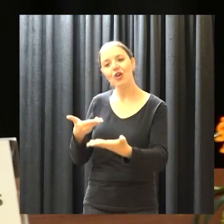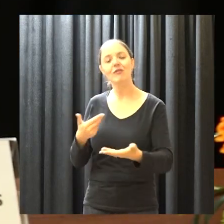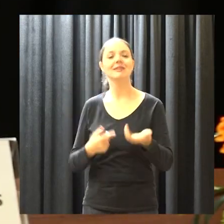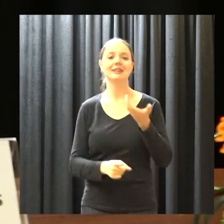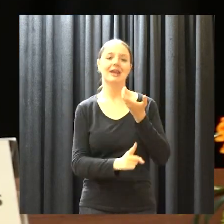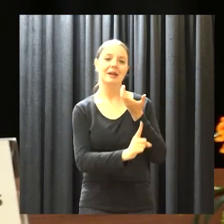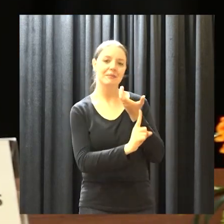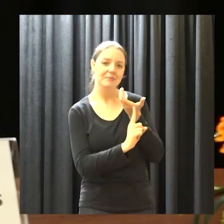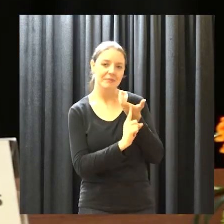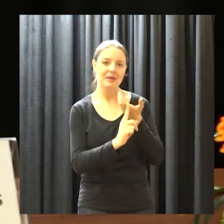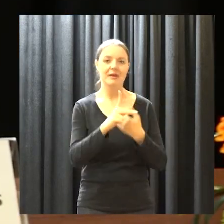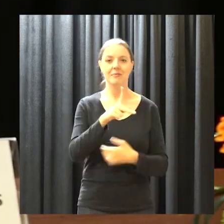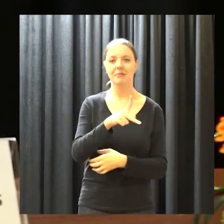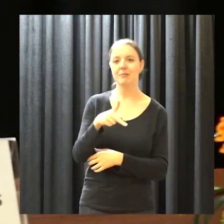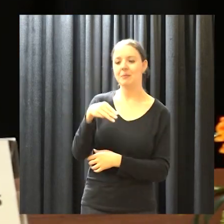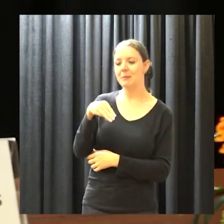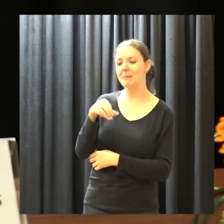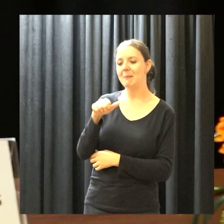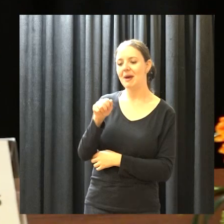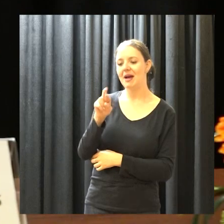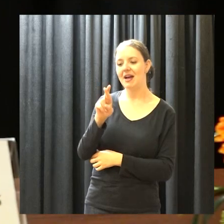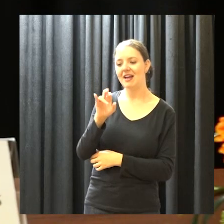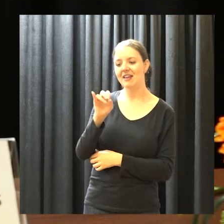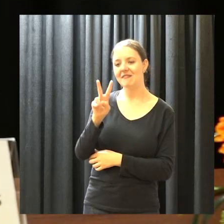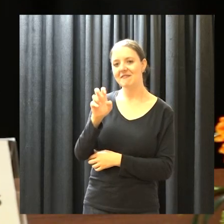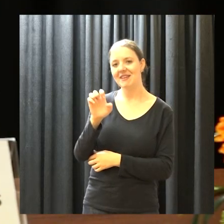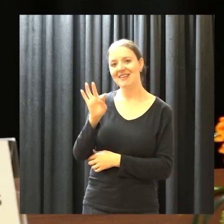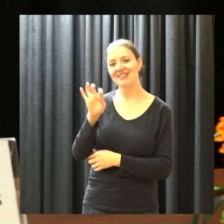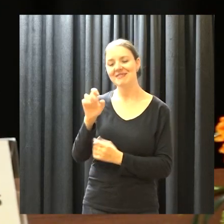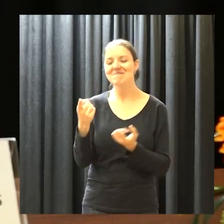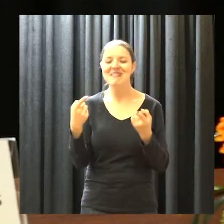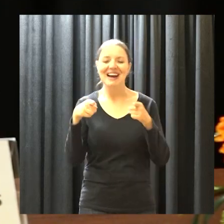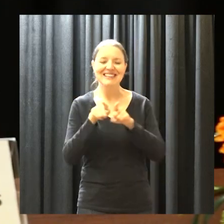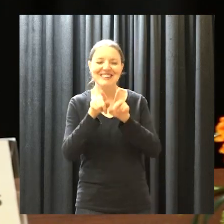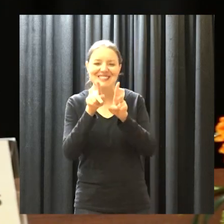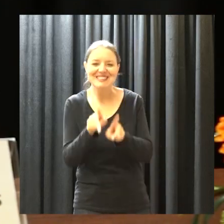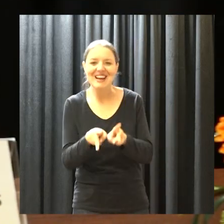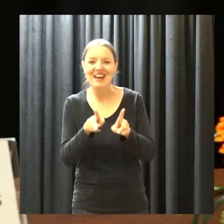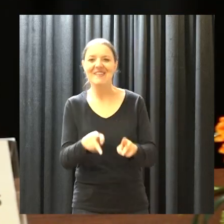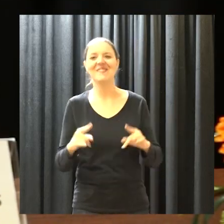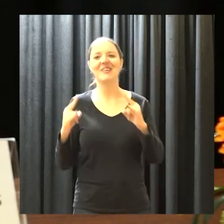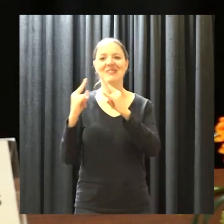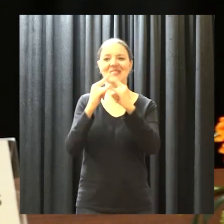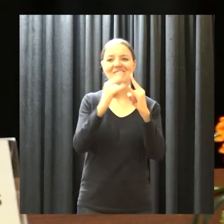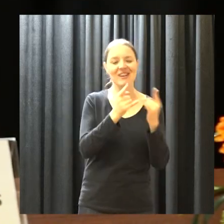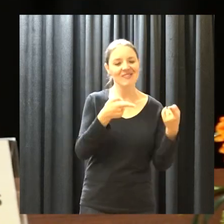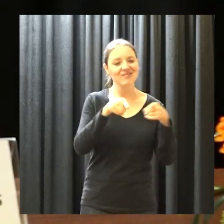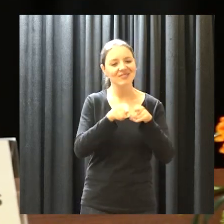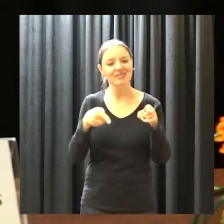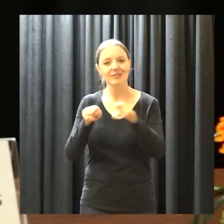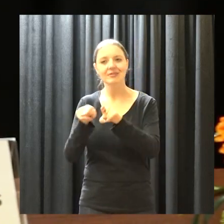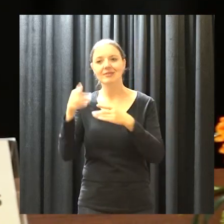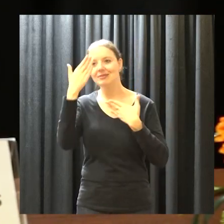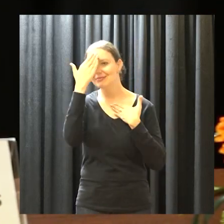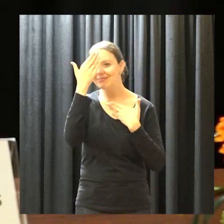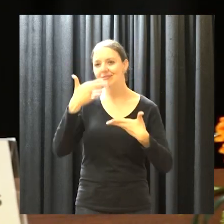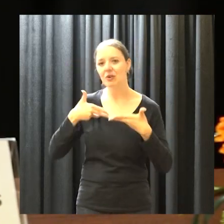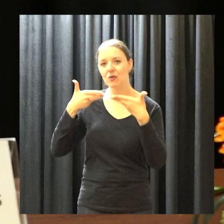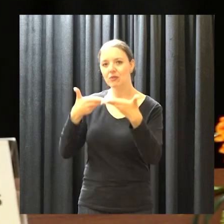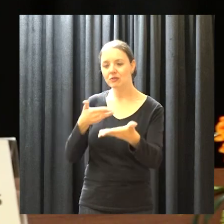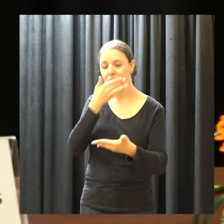professora Marivete pela parceria de sempre, agradecer a todas as instituições parceiras desse evento, muito obrigada